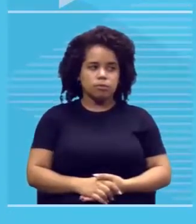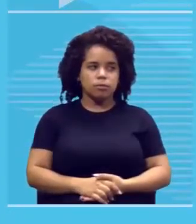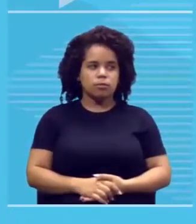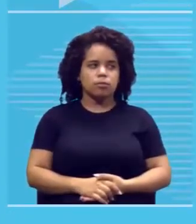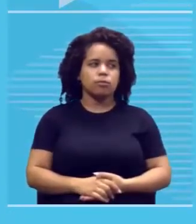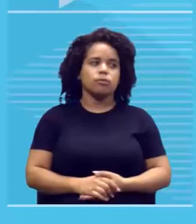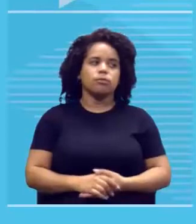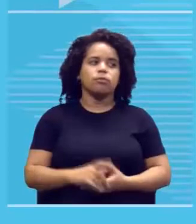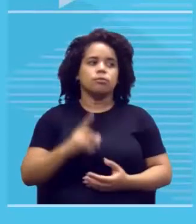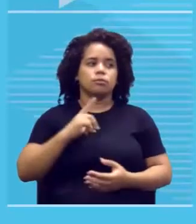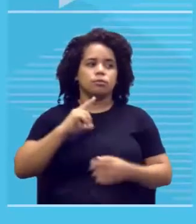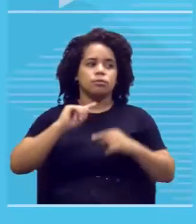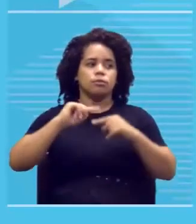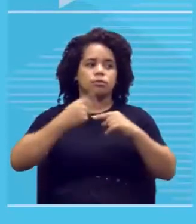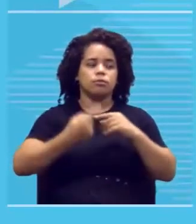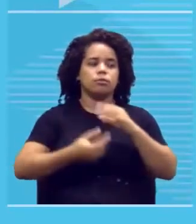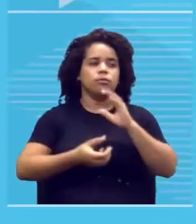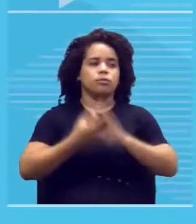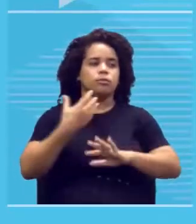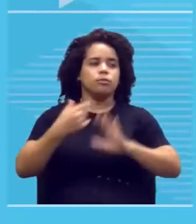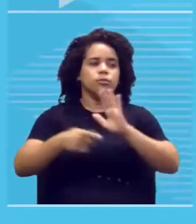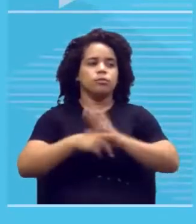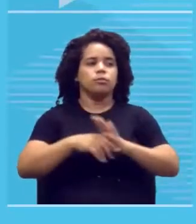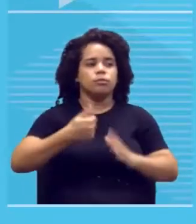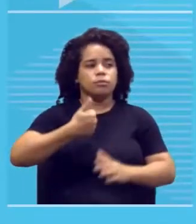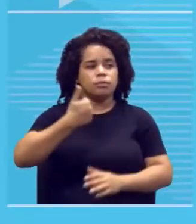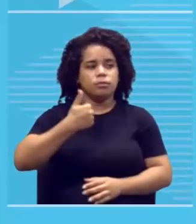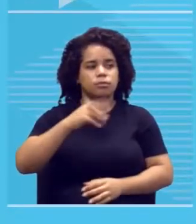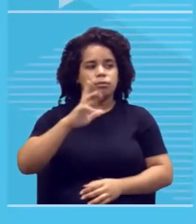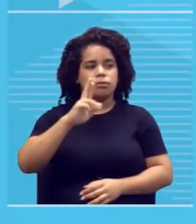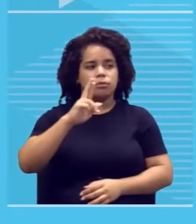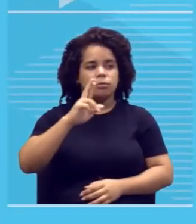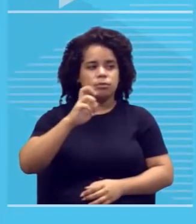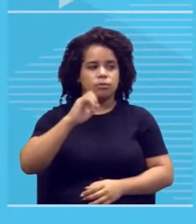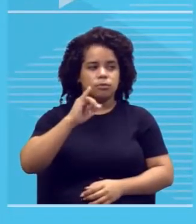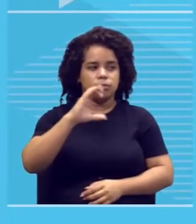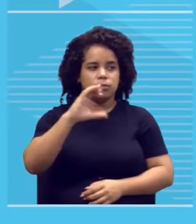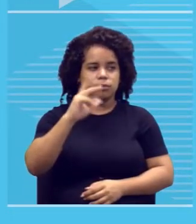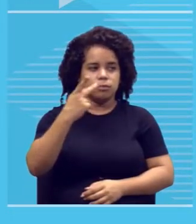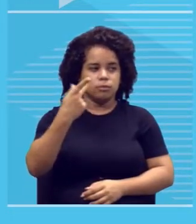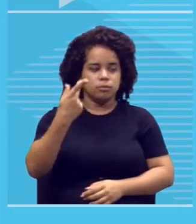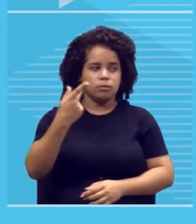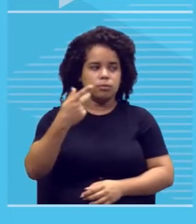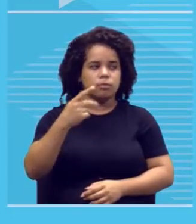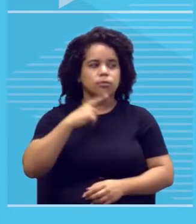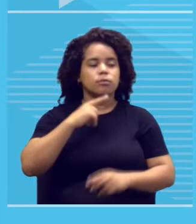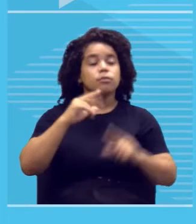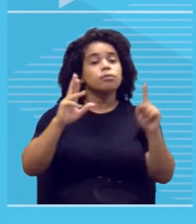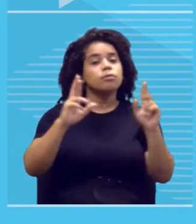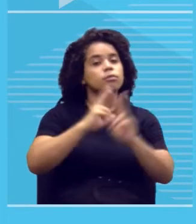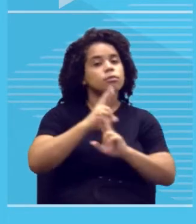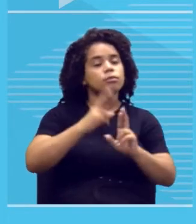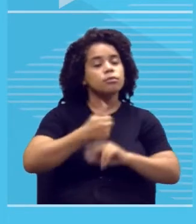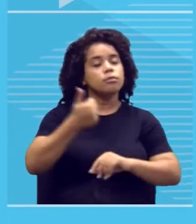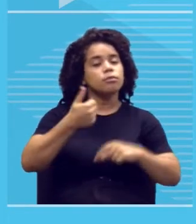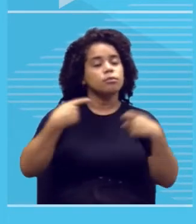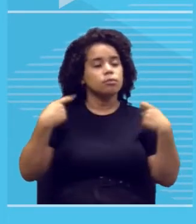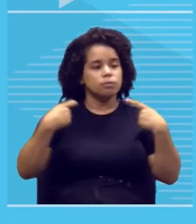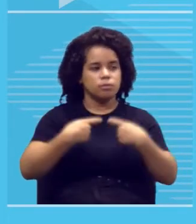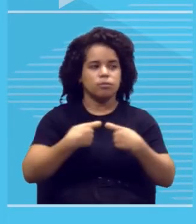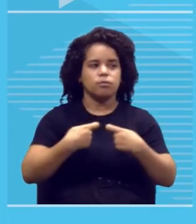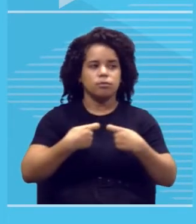o depois do estabelecimento do chamado primeiro raio e teve a ver com a primeira guerra